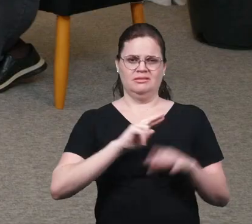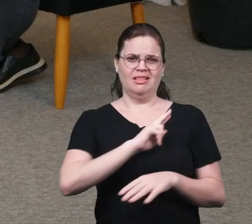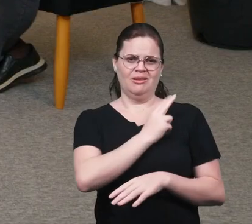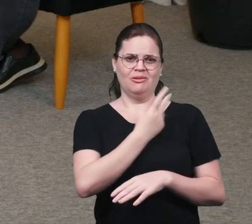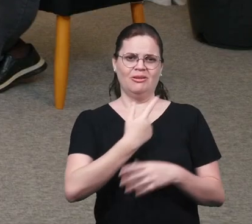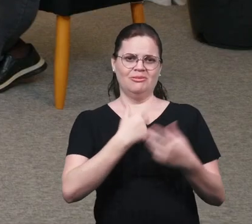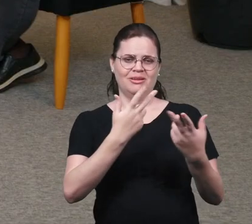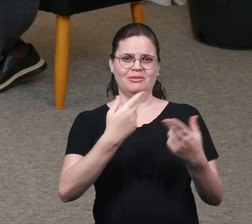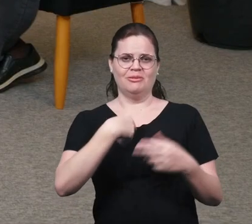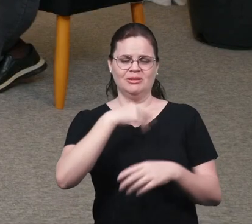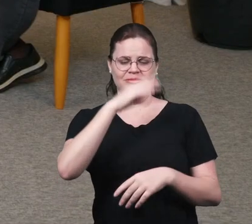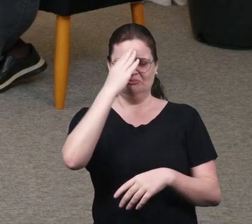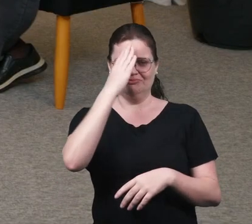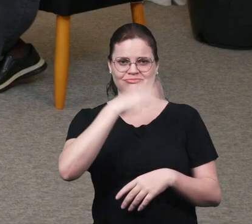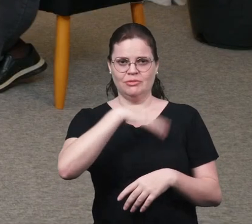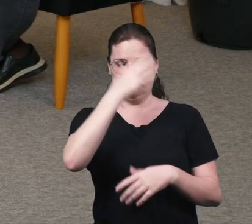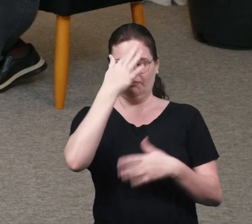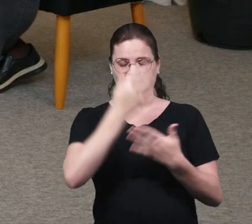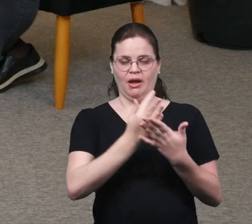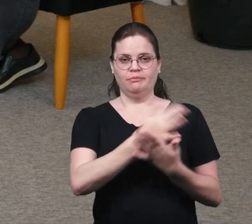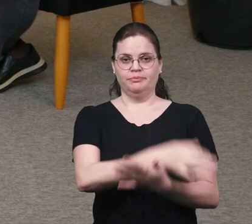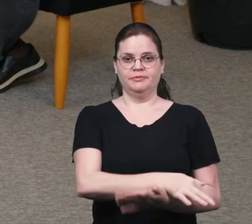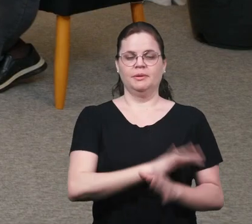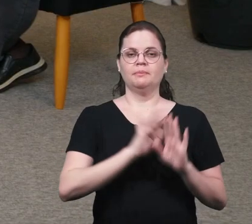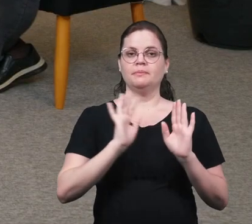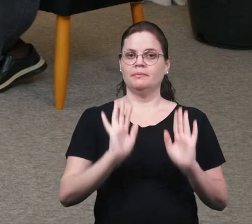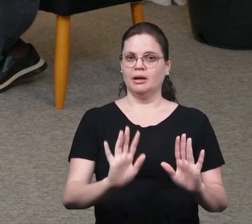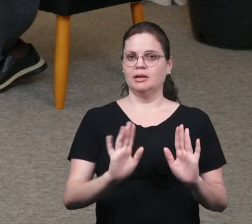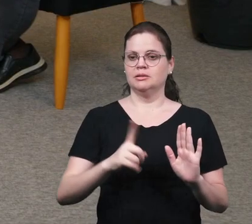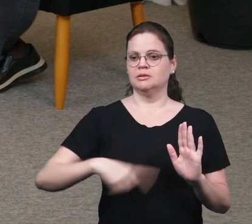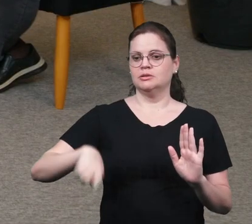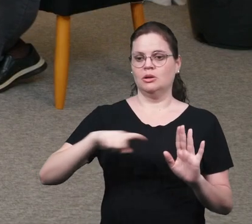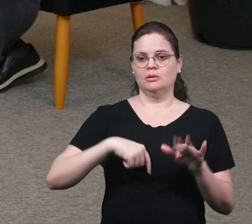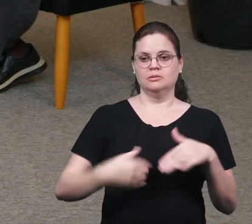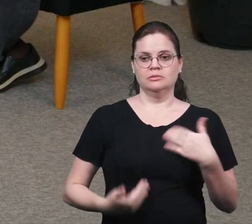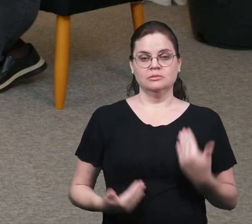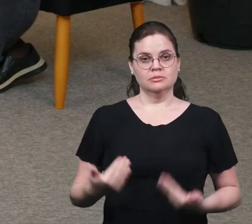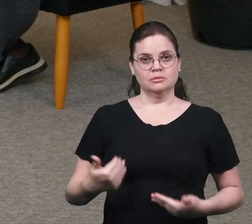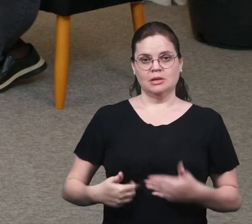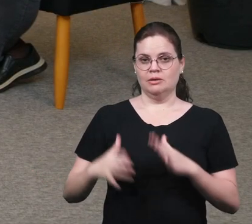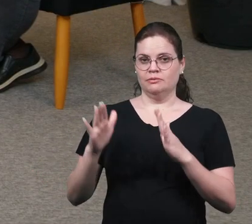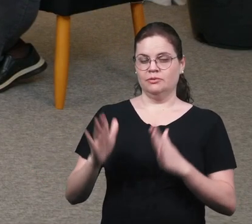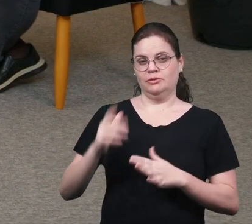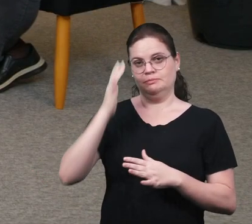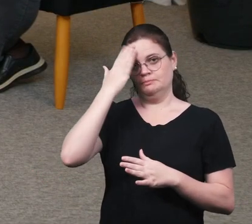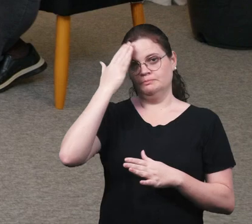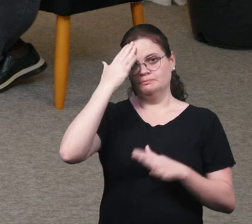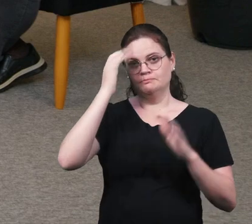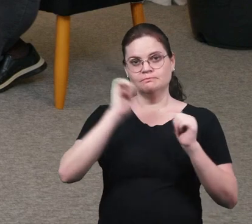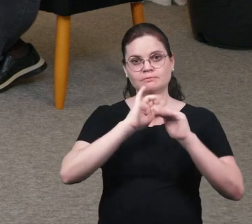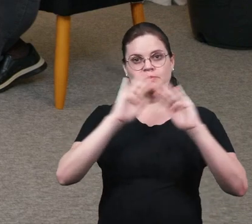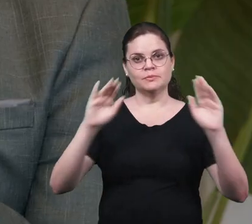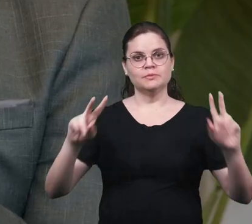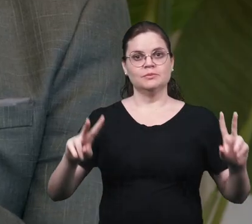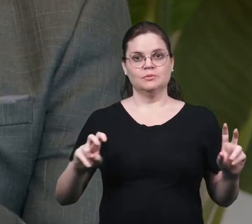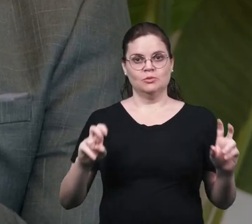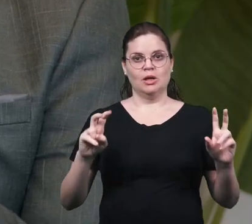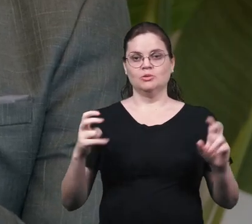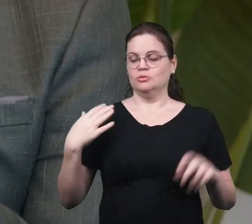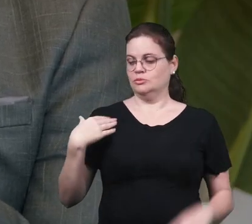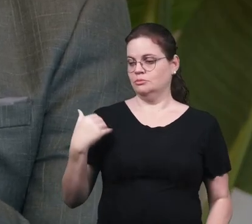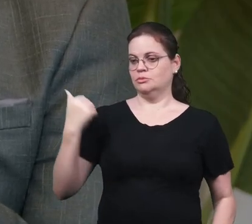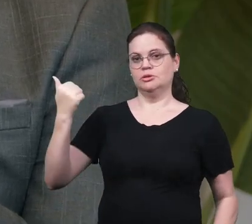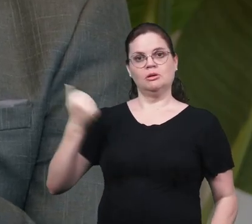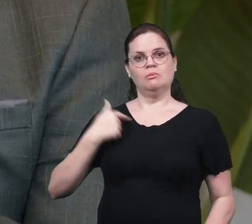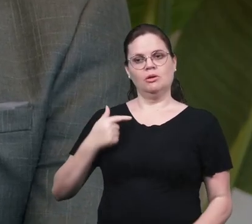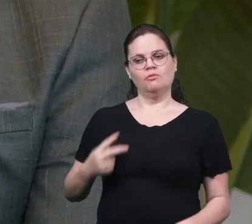é? Mas cabe ao servo fiel, aqueles que entenderam o chamado, permanecer. E